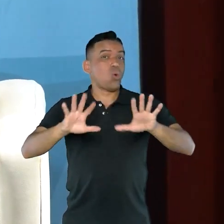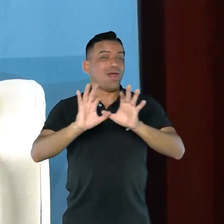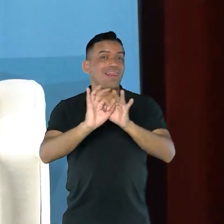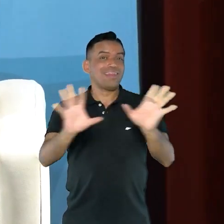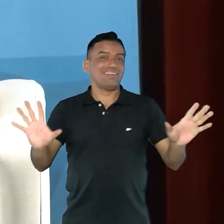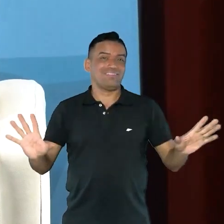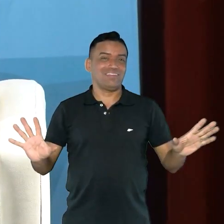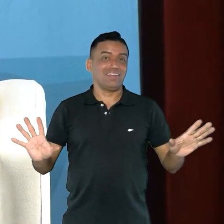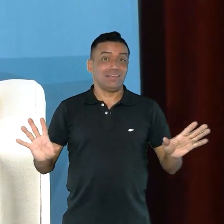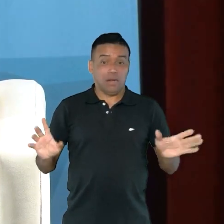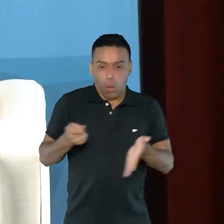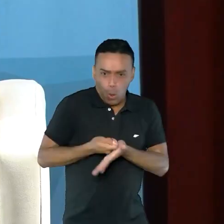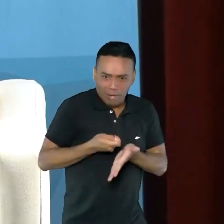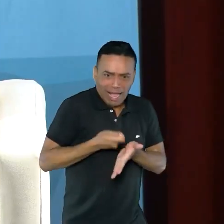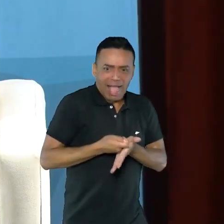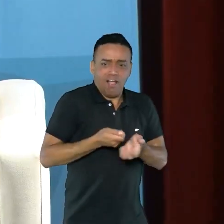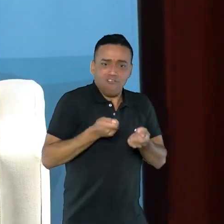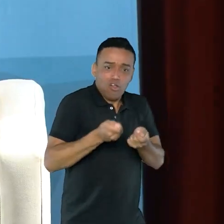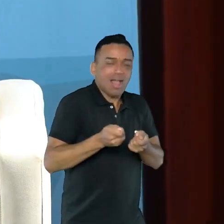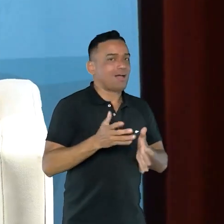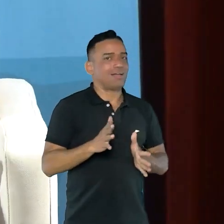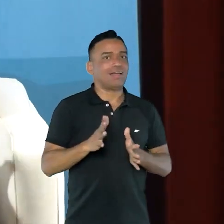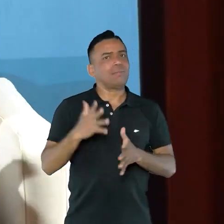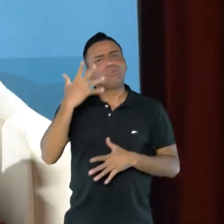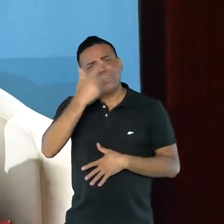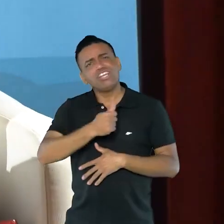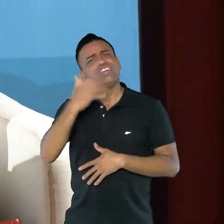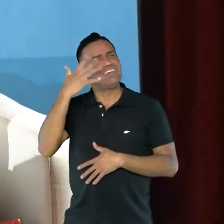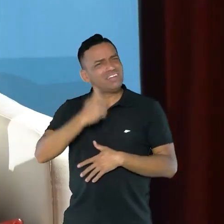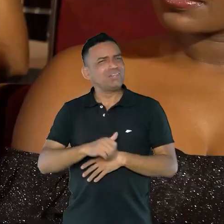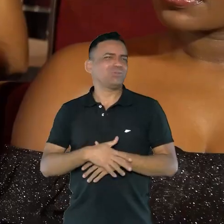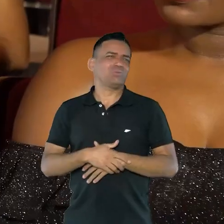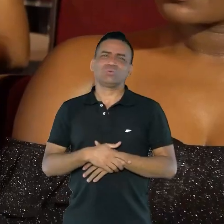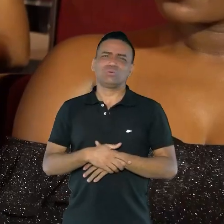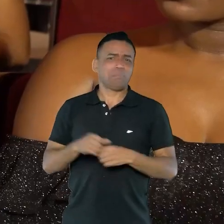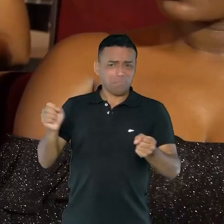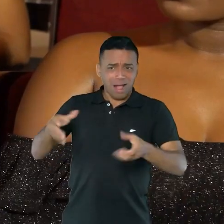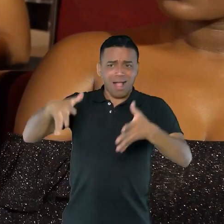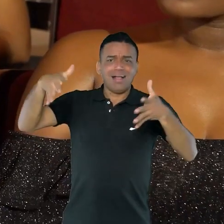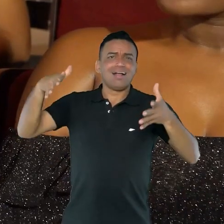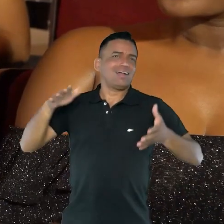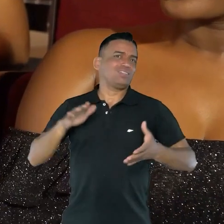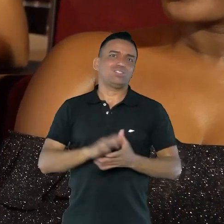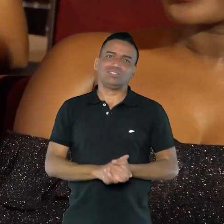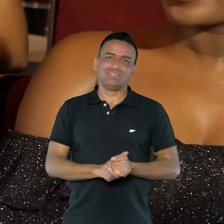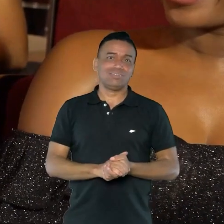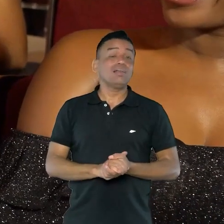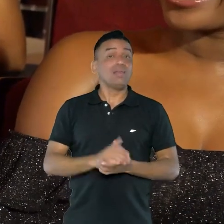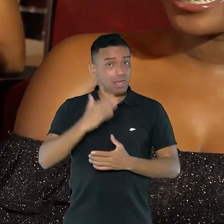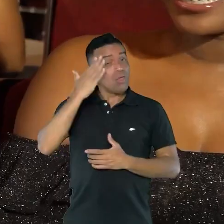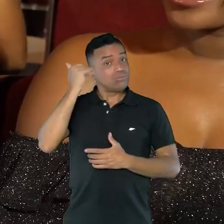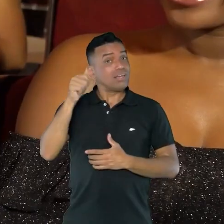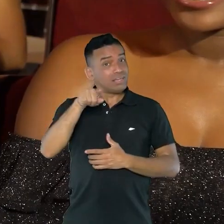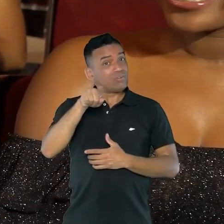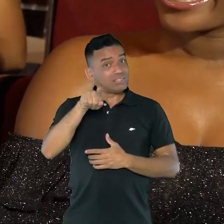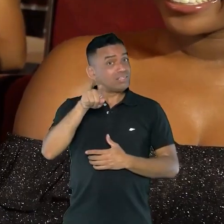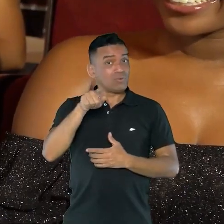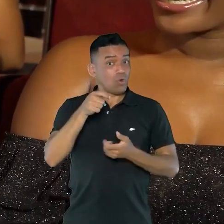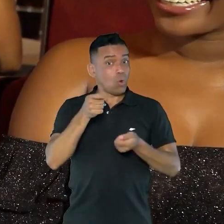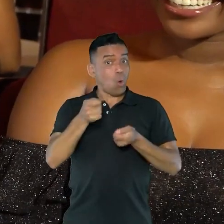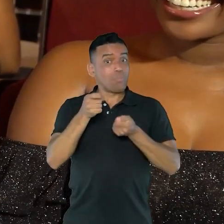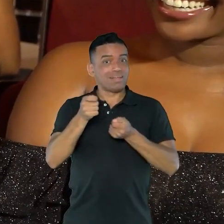forçado, é algo tão bonito e precioso, né? E eu sei que vocês não foram obrigados, não foram não, né?